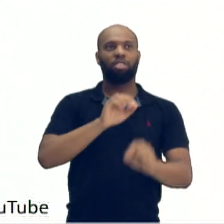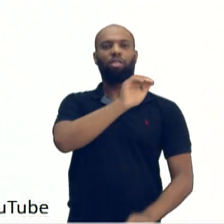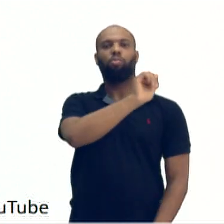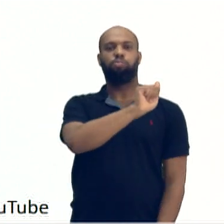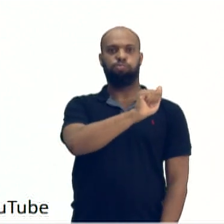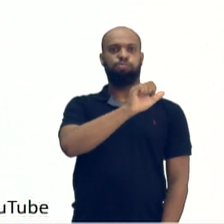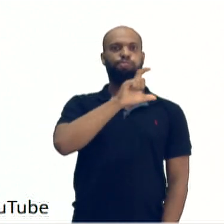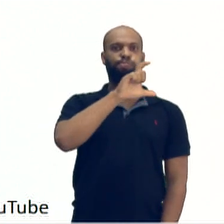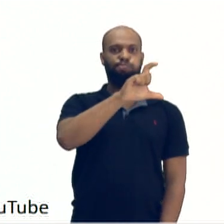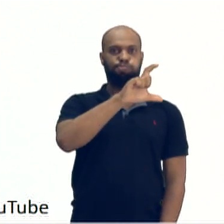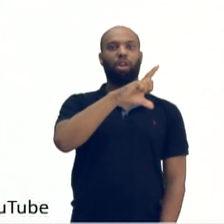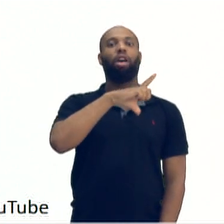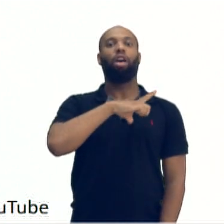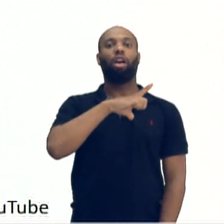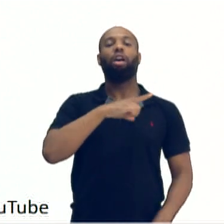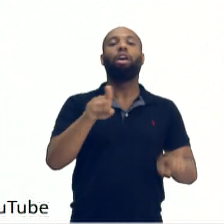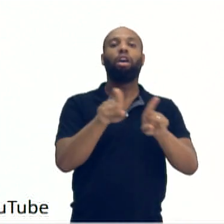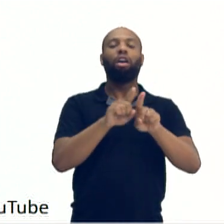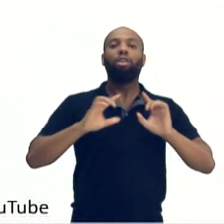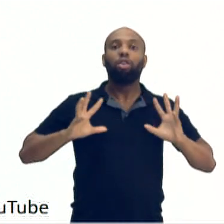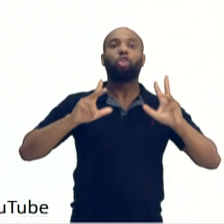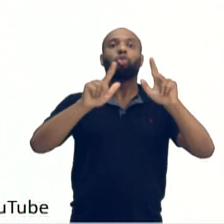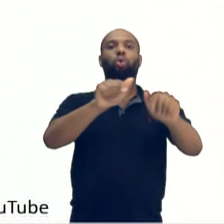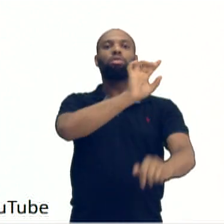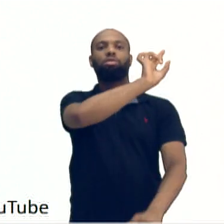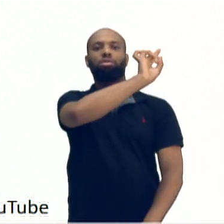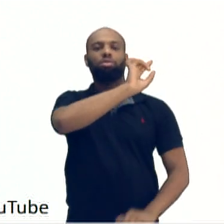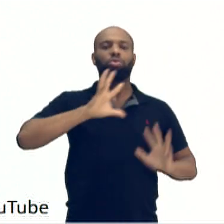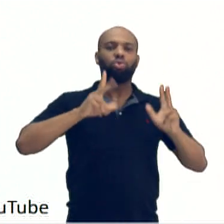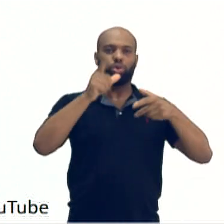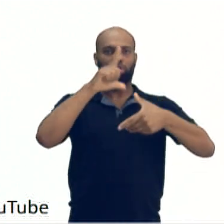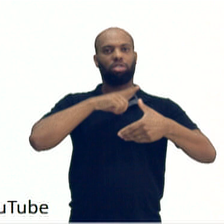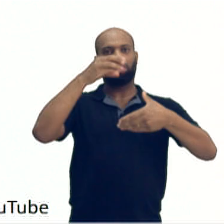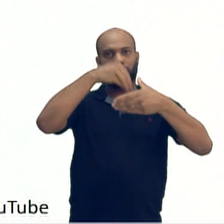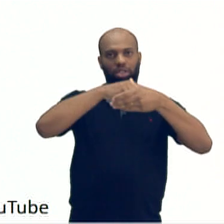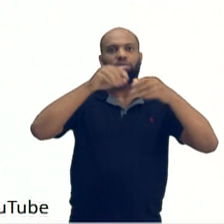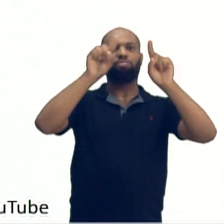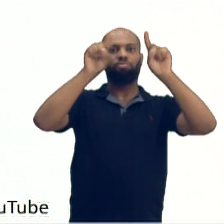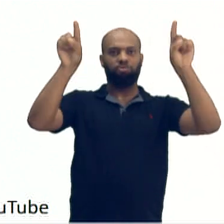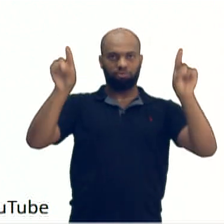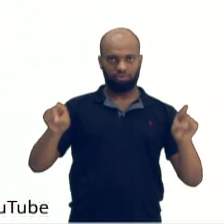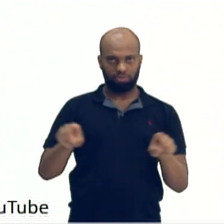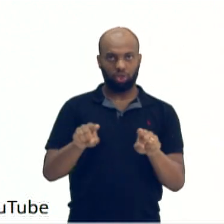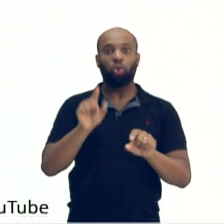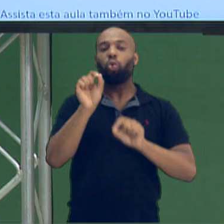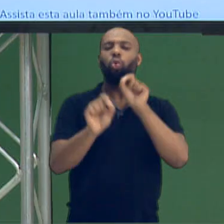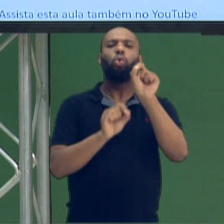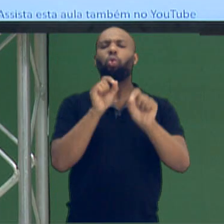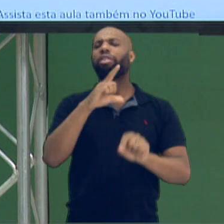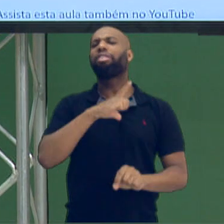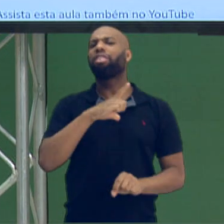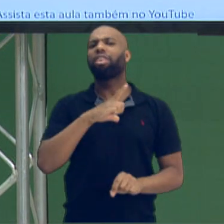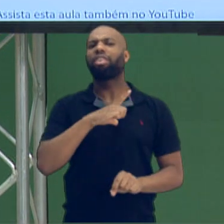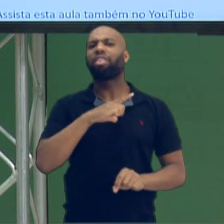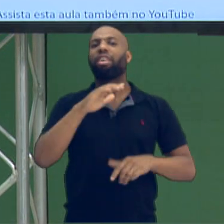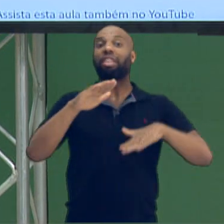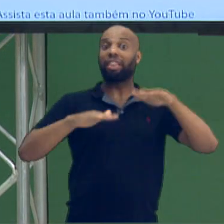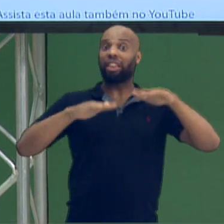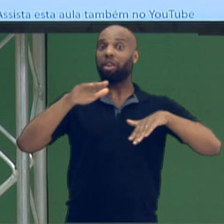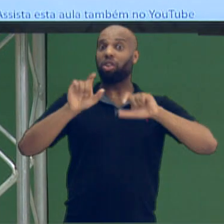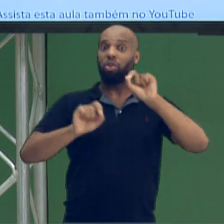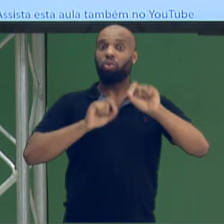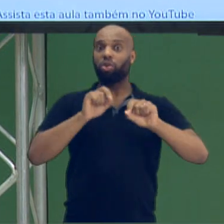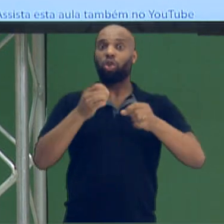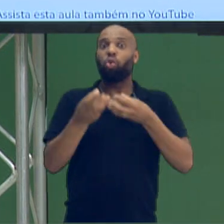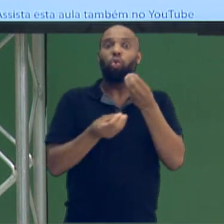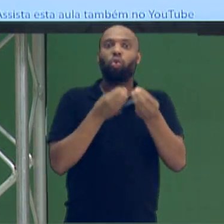A e aqui eu vou ter todos os termos que poderiam formar essa matriz. O que vai depender aqui? Vai depender da ordem dessa